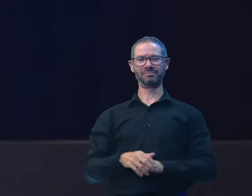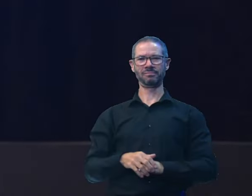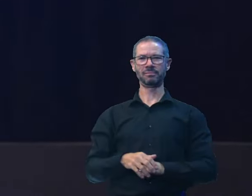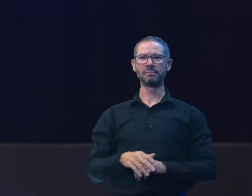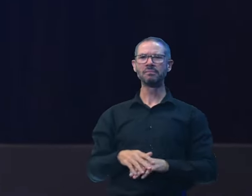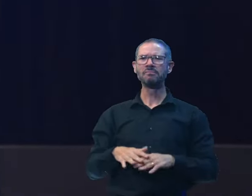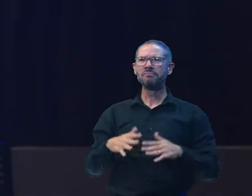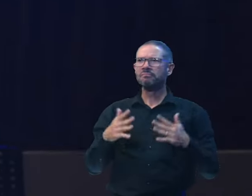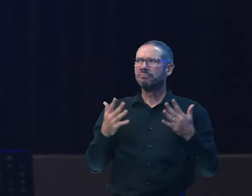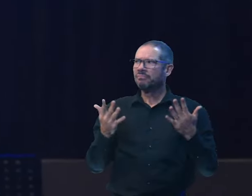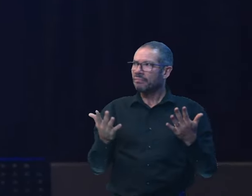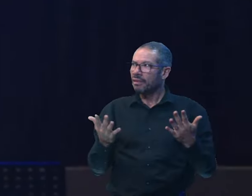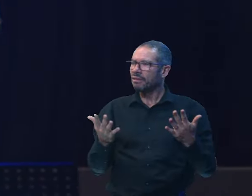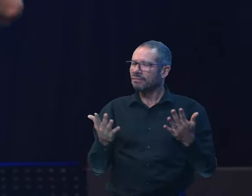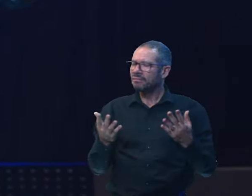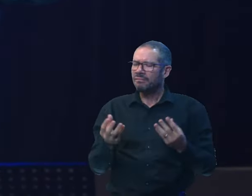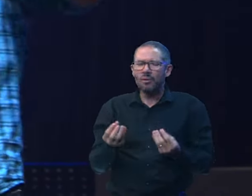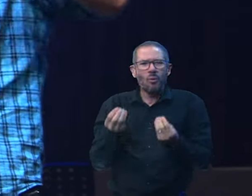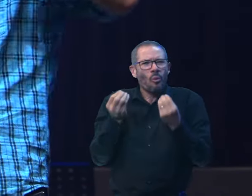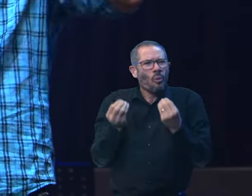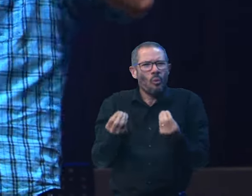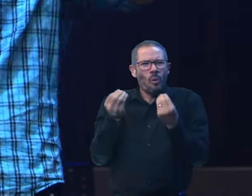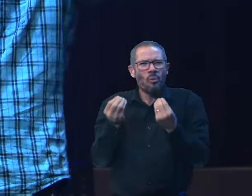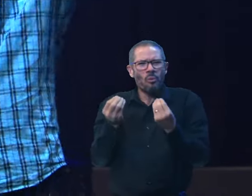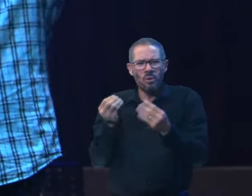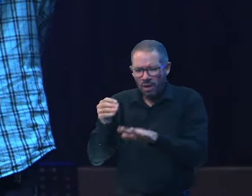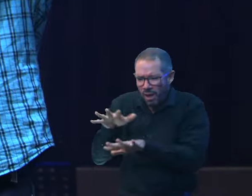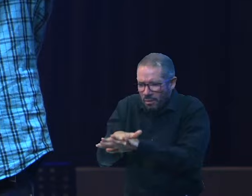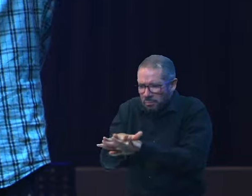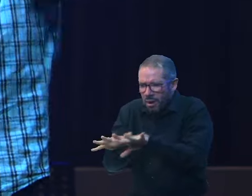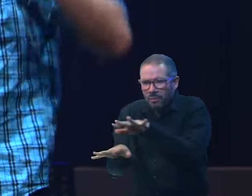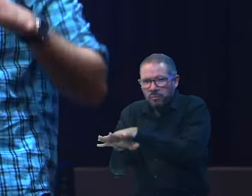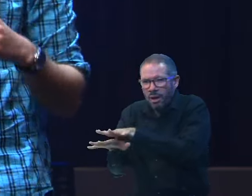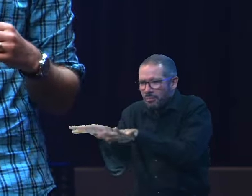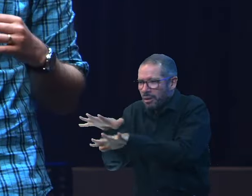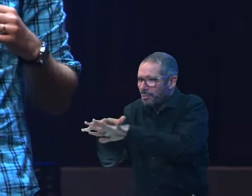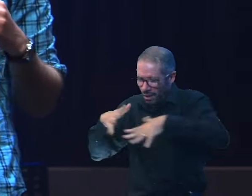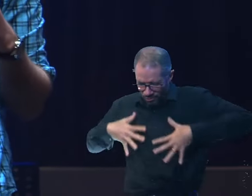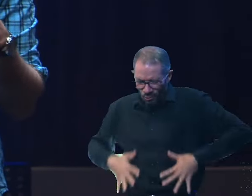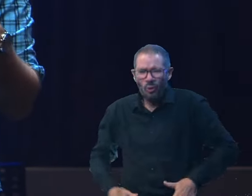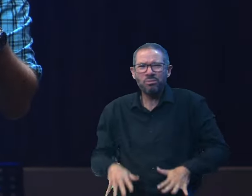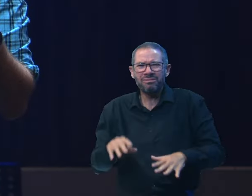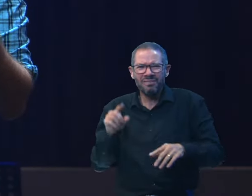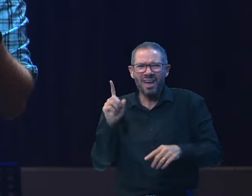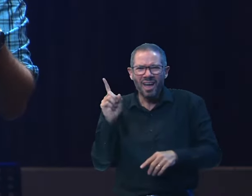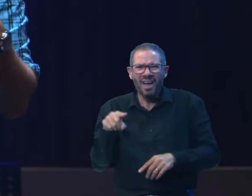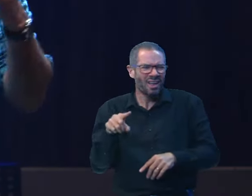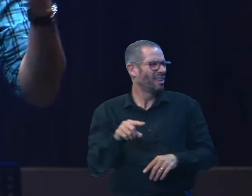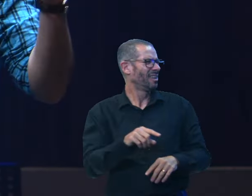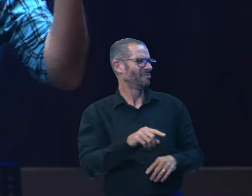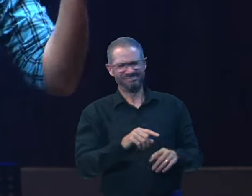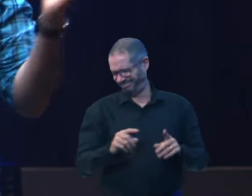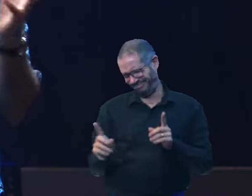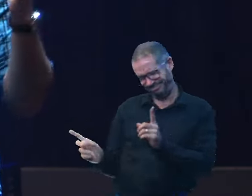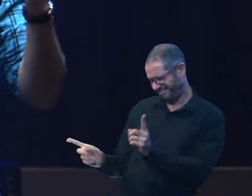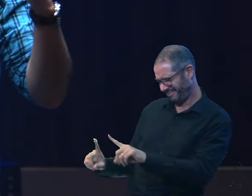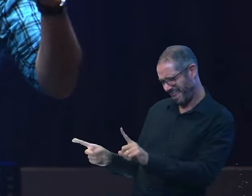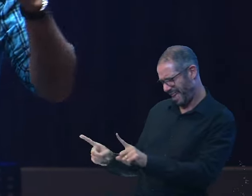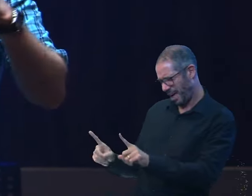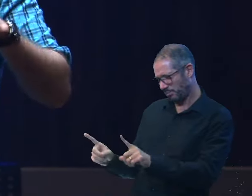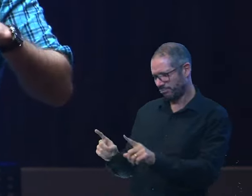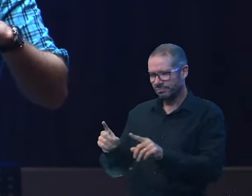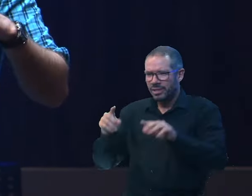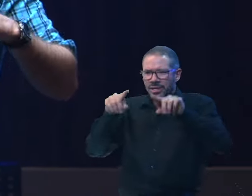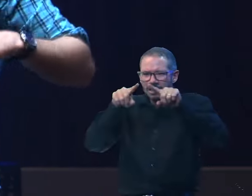Ah, mas como que é? É empilhado um em cima do outro assim? Falei: não, tem umas caixinhas